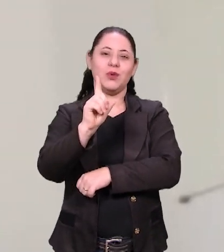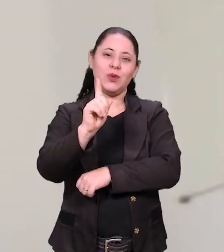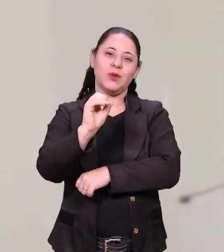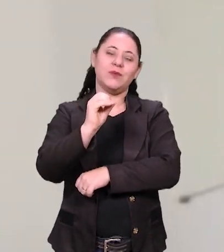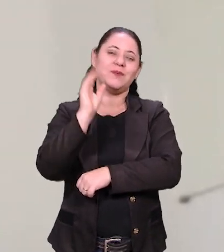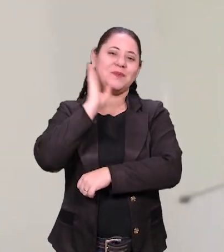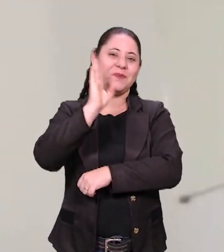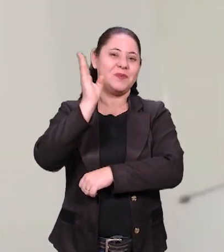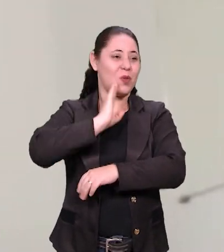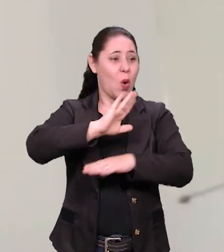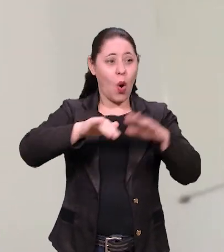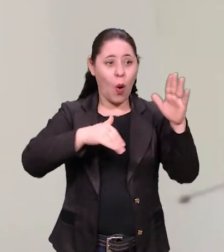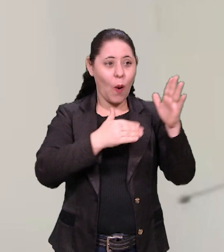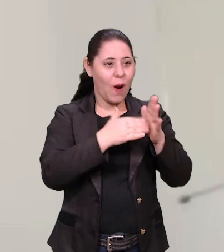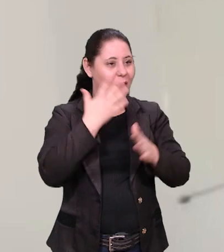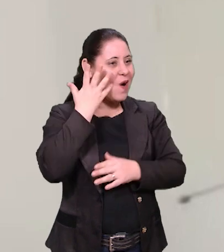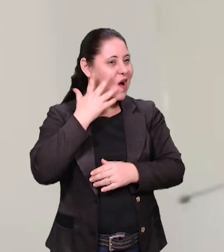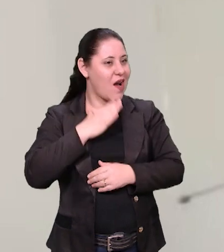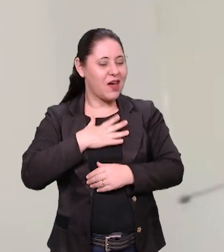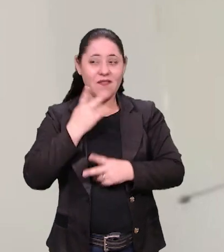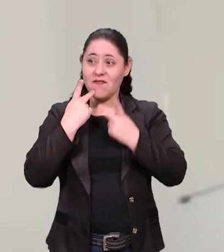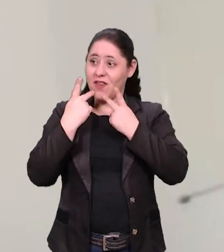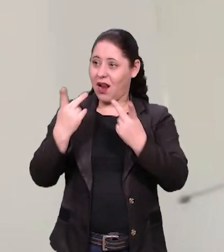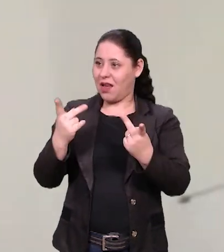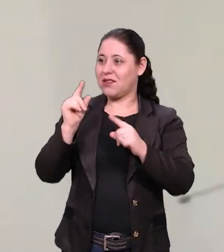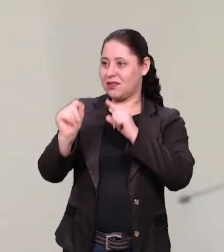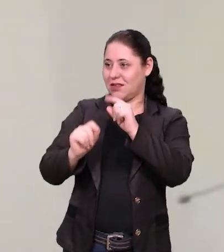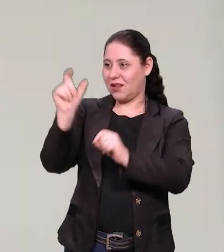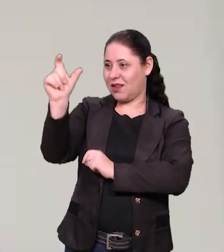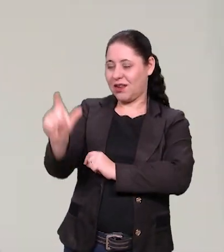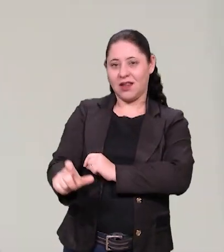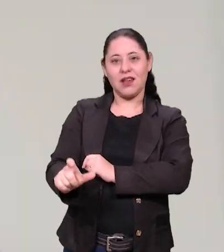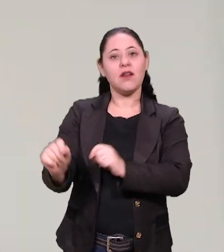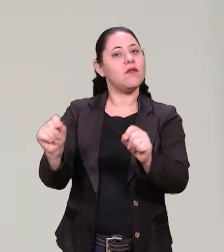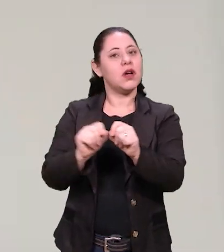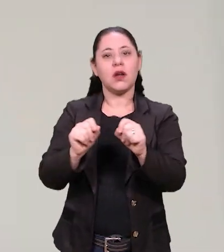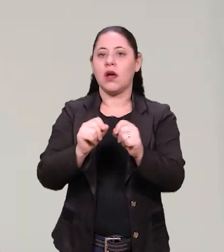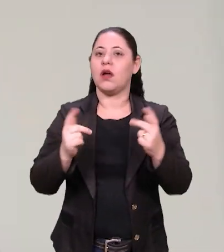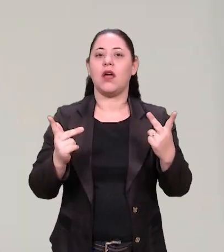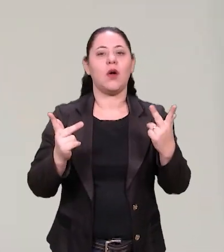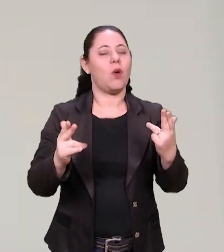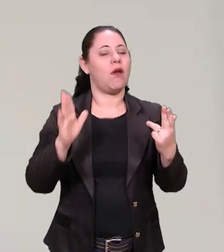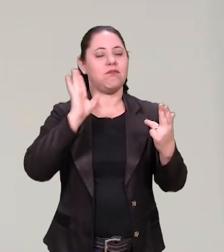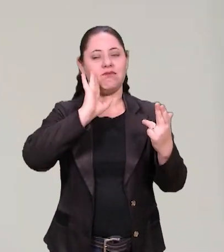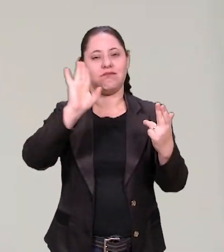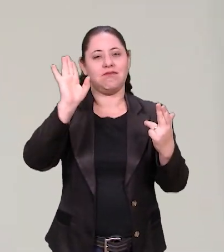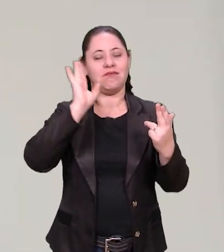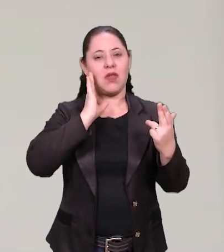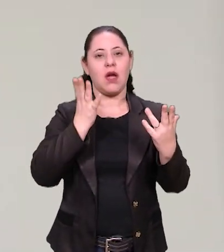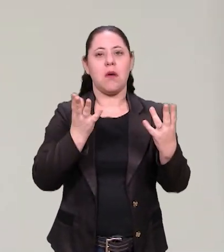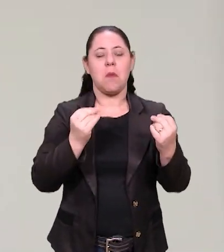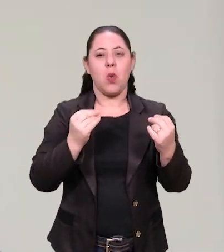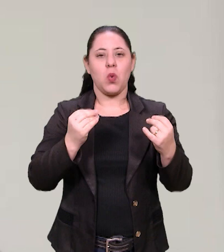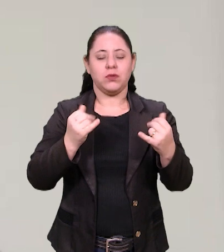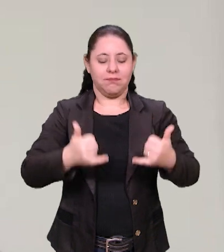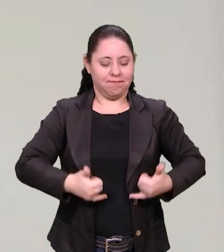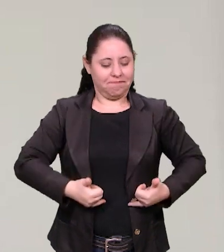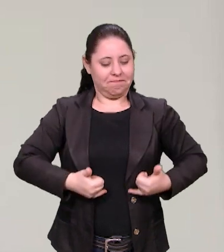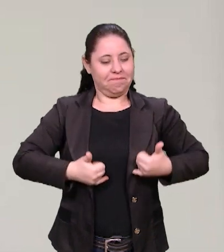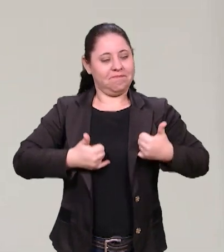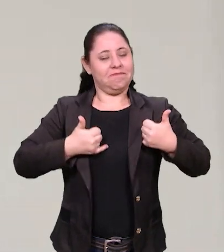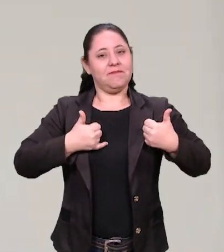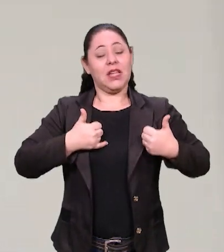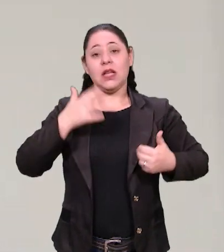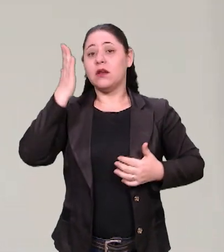estavam presentes falaram que fariam a mesma coisa, né? Foi bem legal isso. Foi muito orgulhoso, assim, e saber que serviu de exemplo para